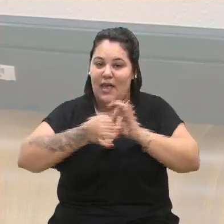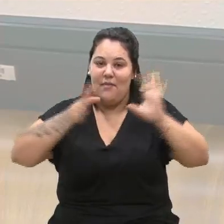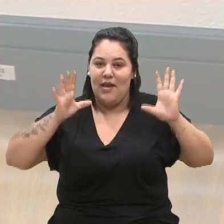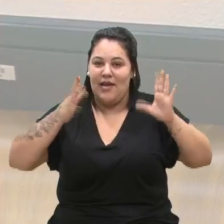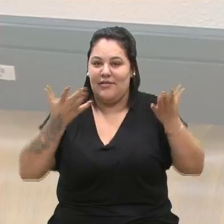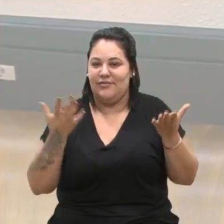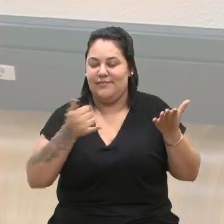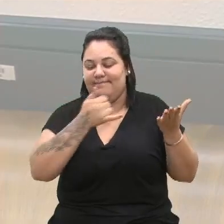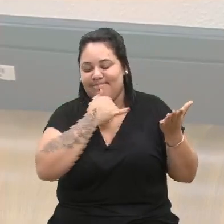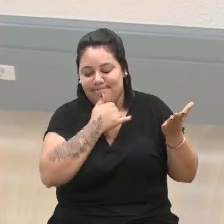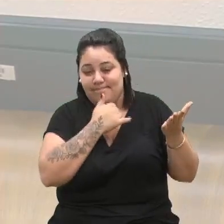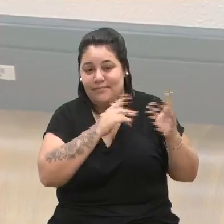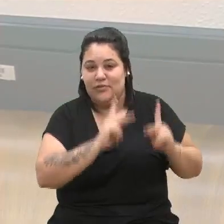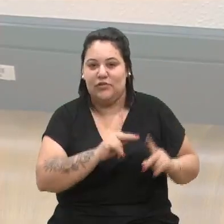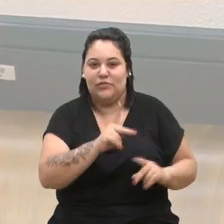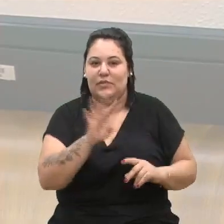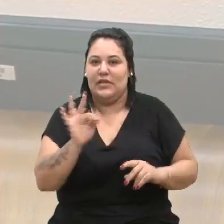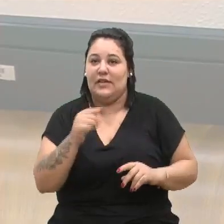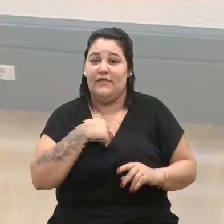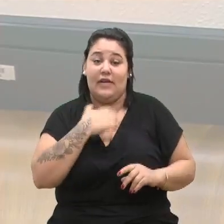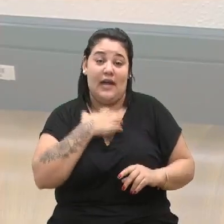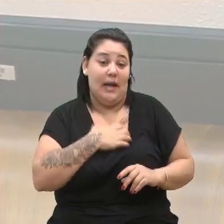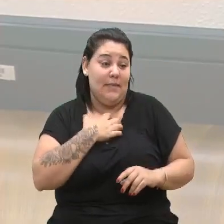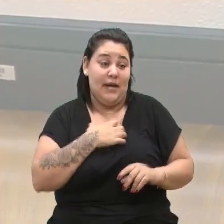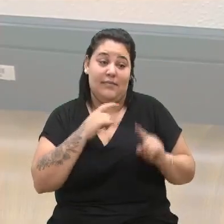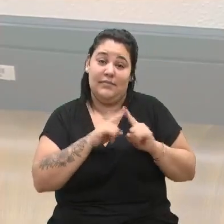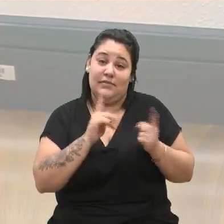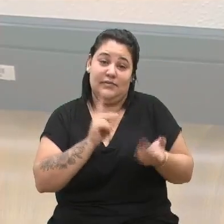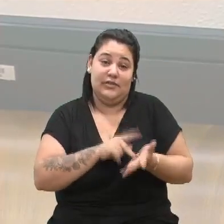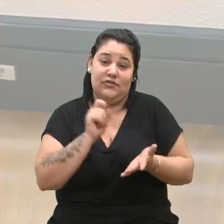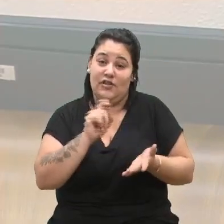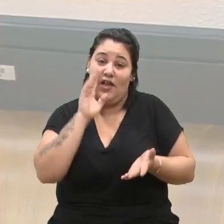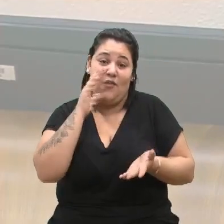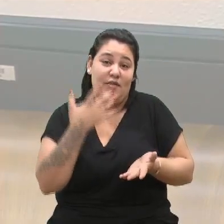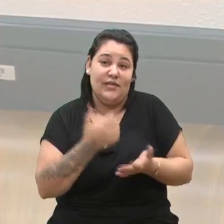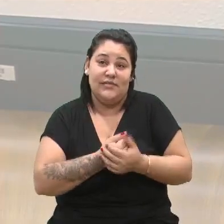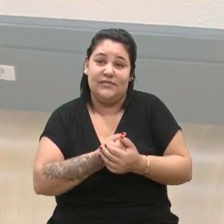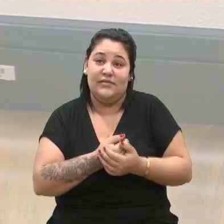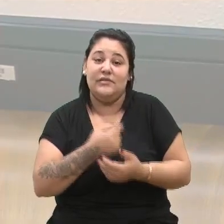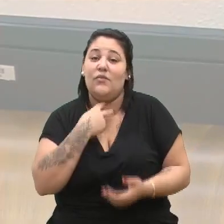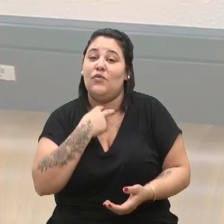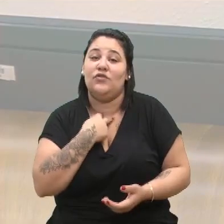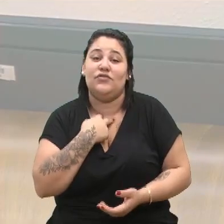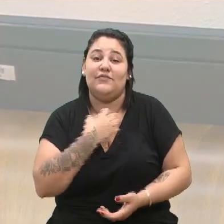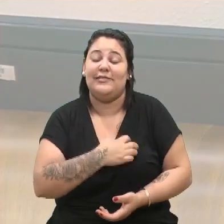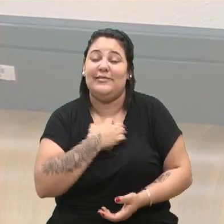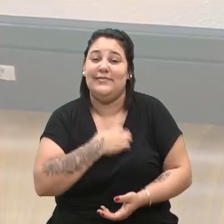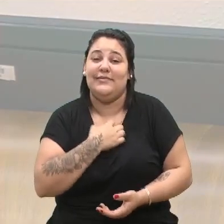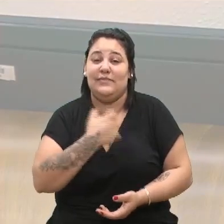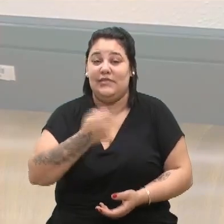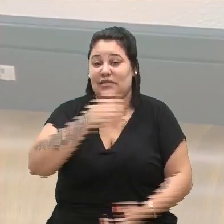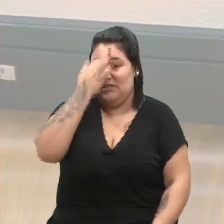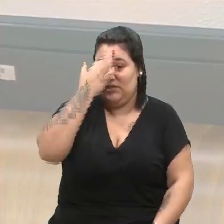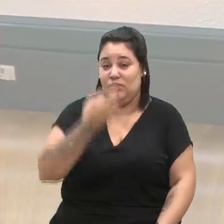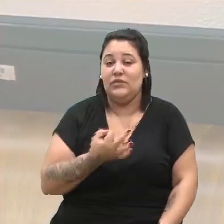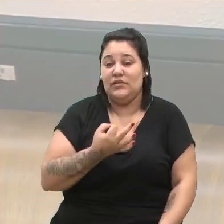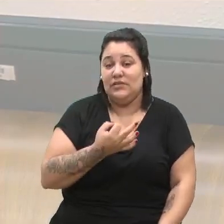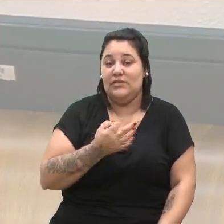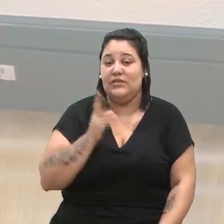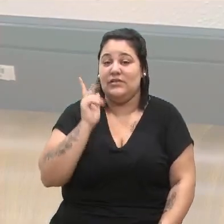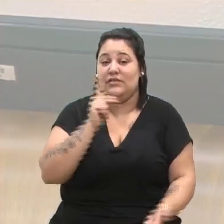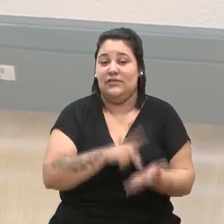o pessoal do PT sai bravo, mas é isso que acontece, não dá para ficar bravo. Tem que entender que